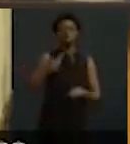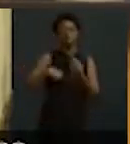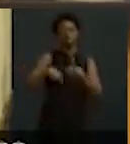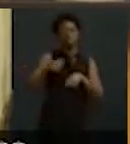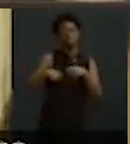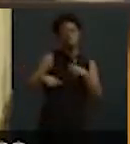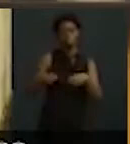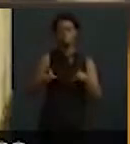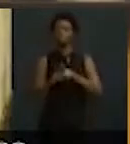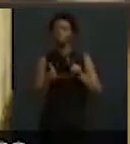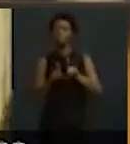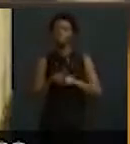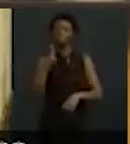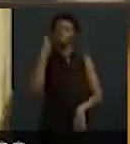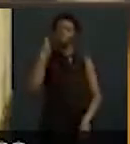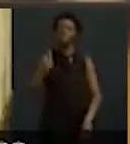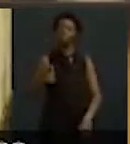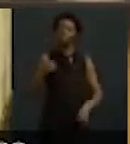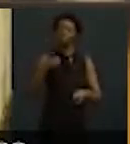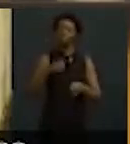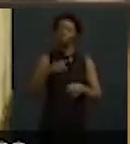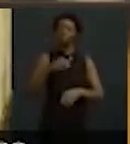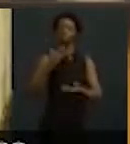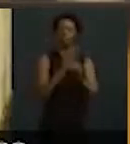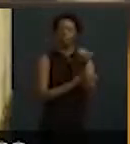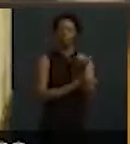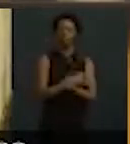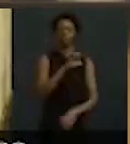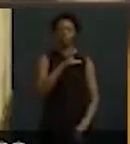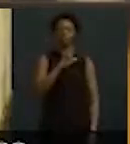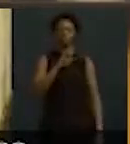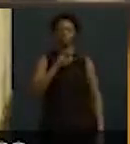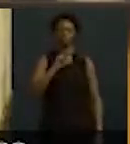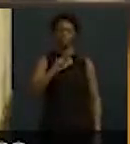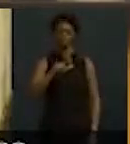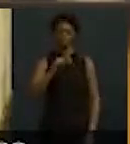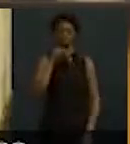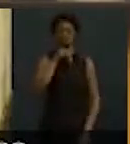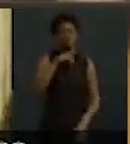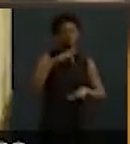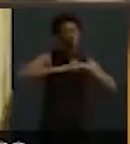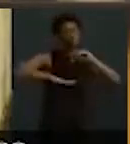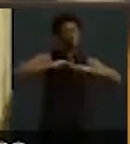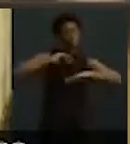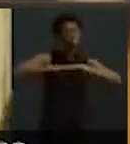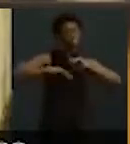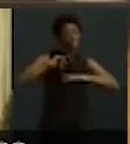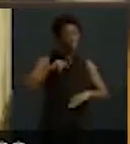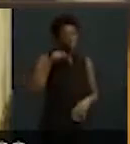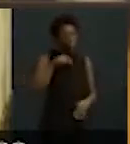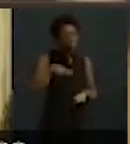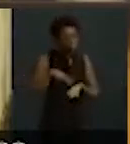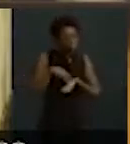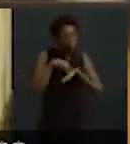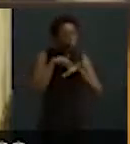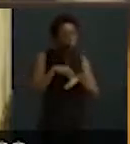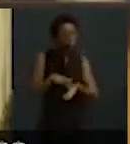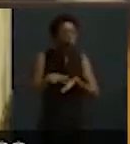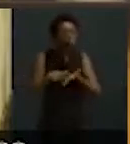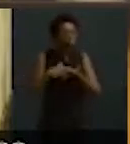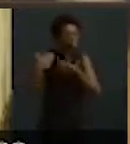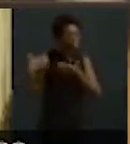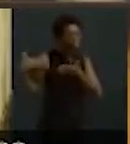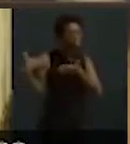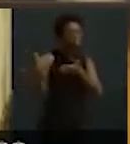e em direito processual civil. No plano profissional, tem uma sólida carreira voltada